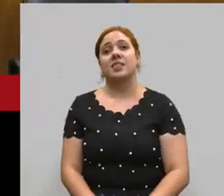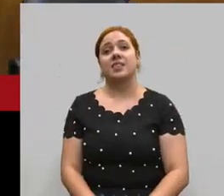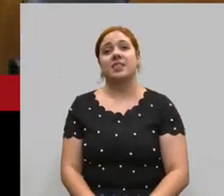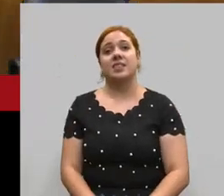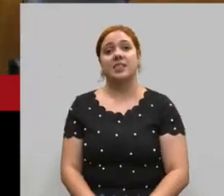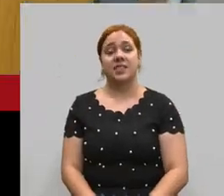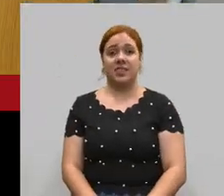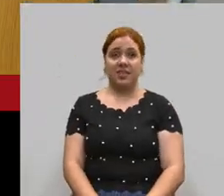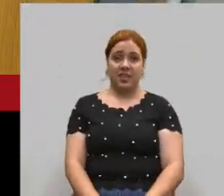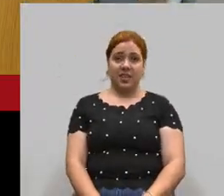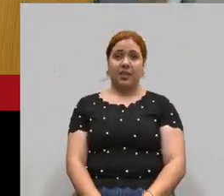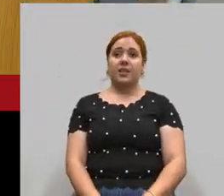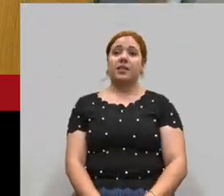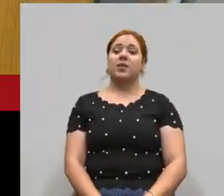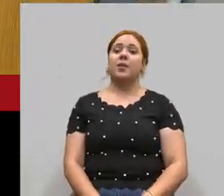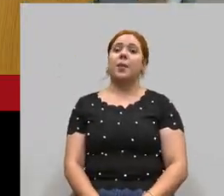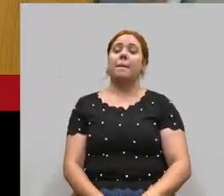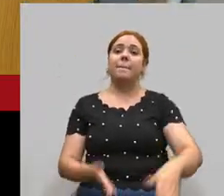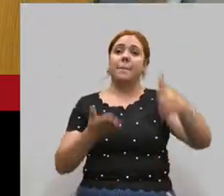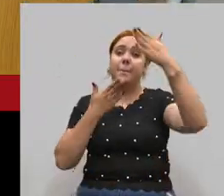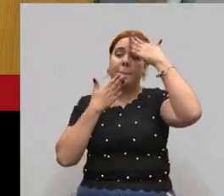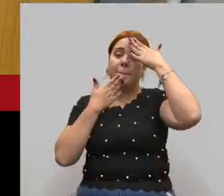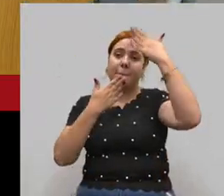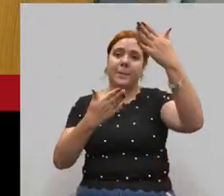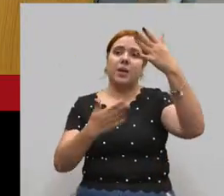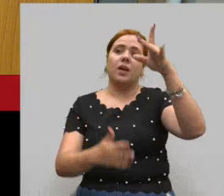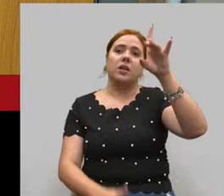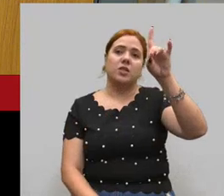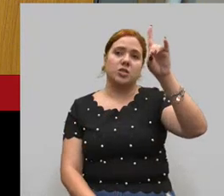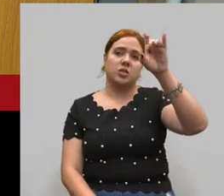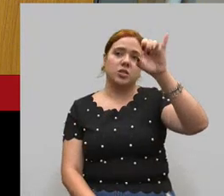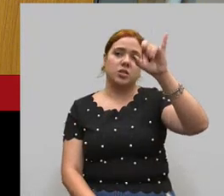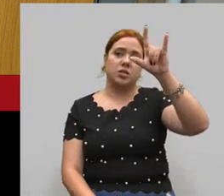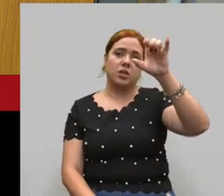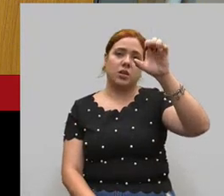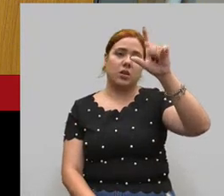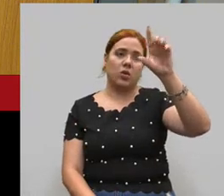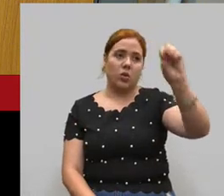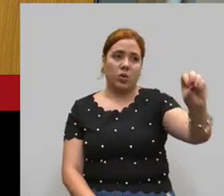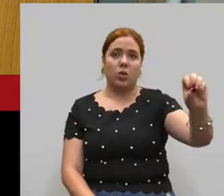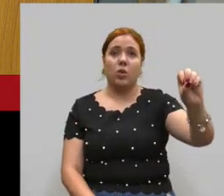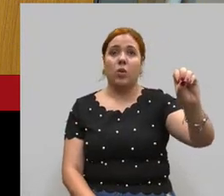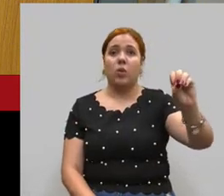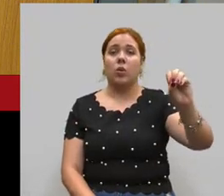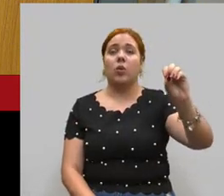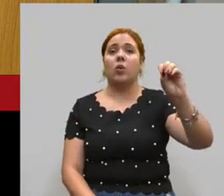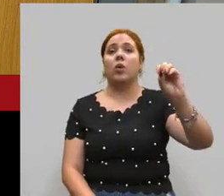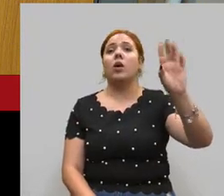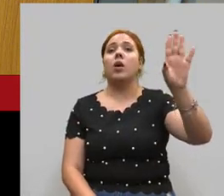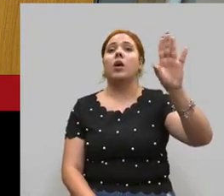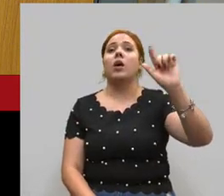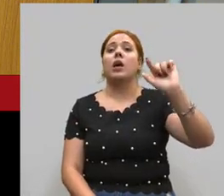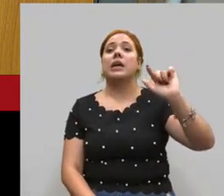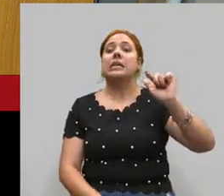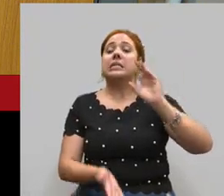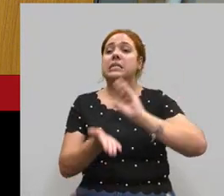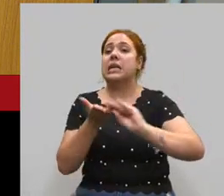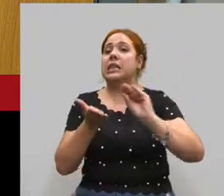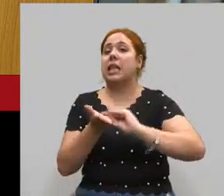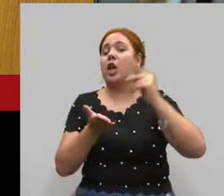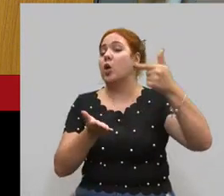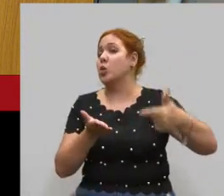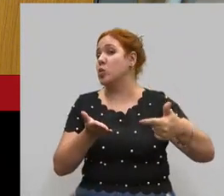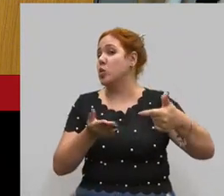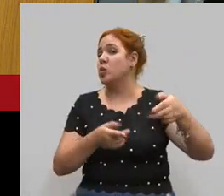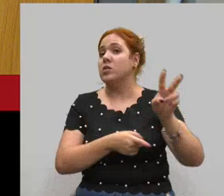tarde eu agradeço a fala do Diego Lara aente secretário da Juventude de esporte vespasian muito